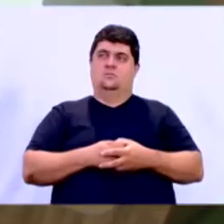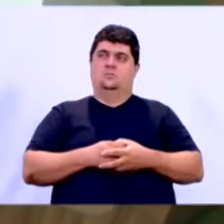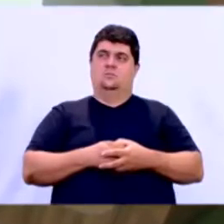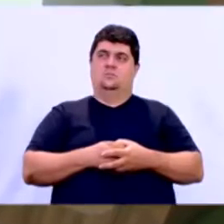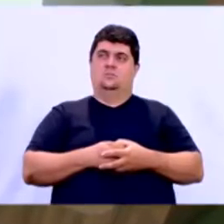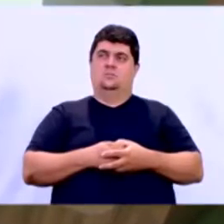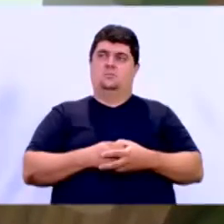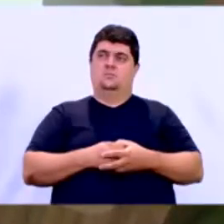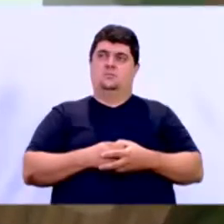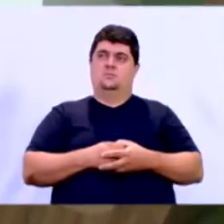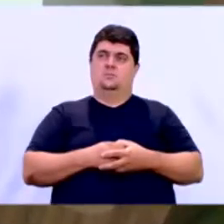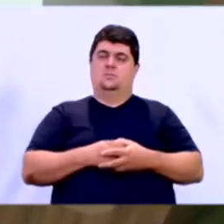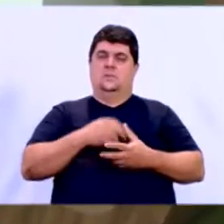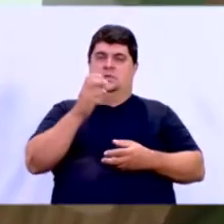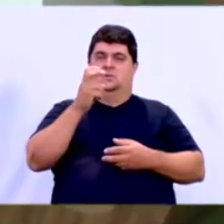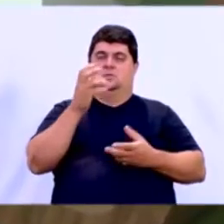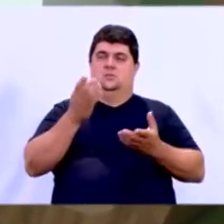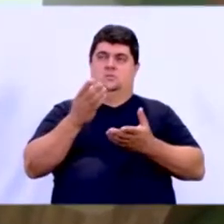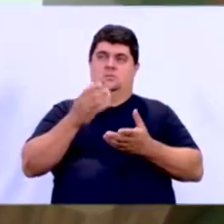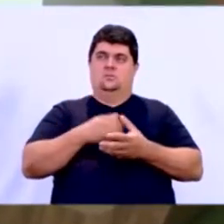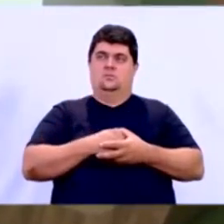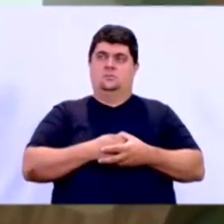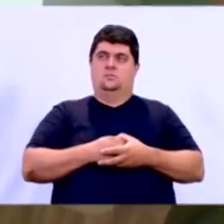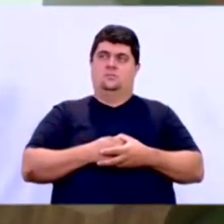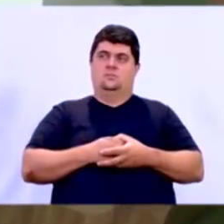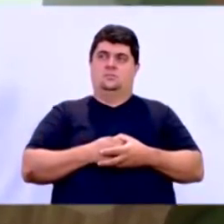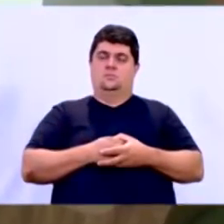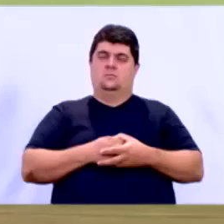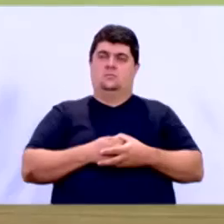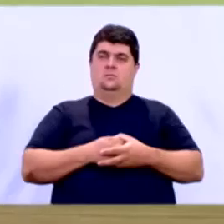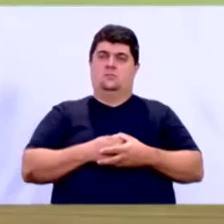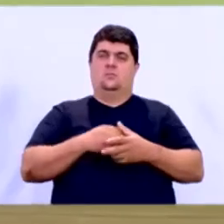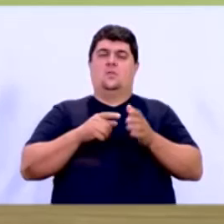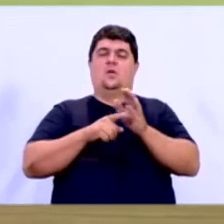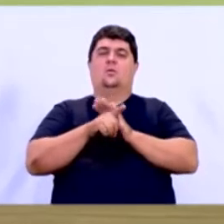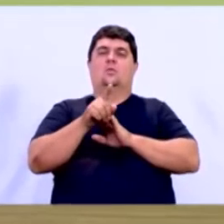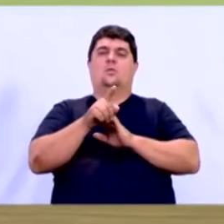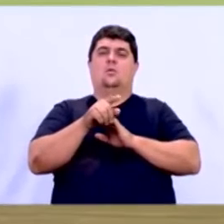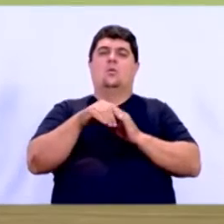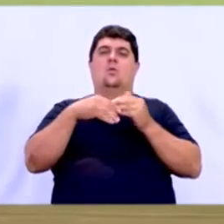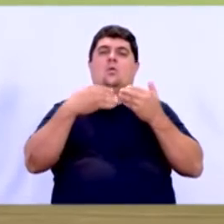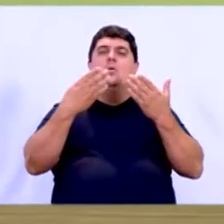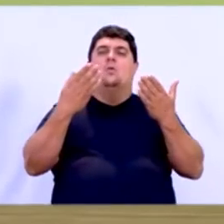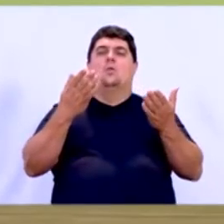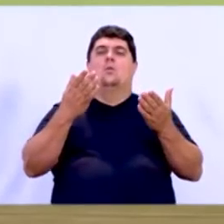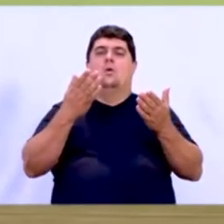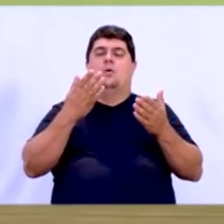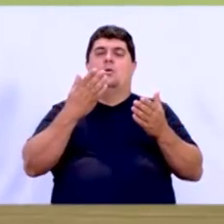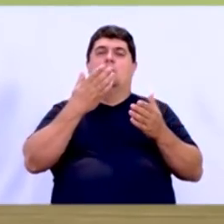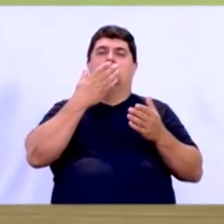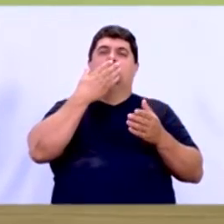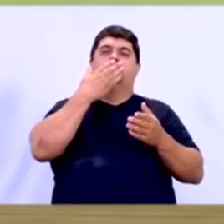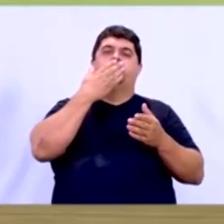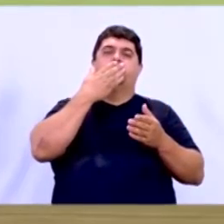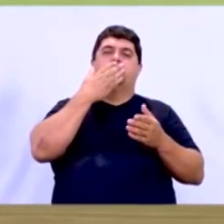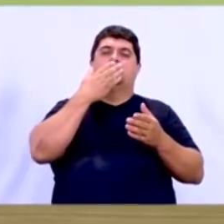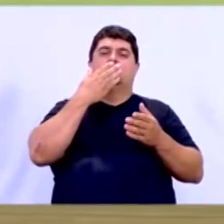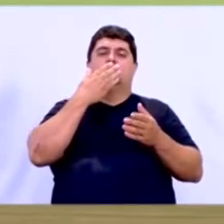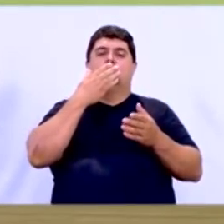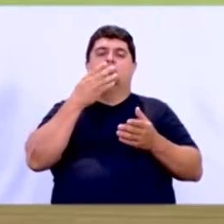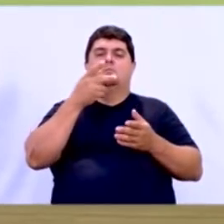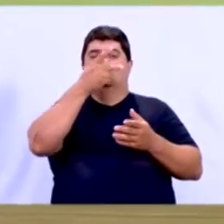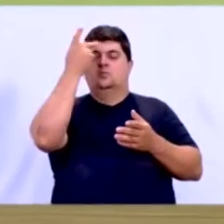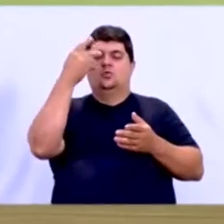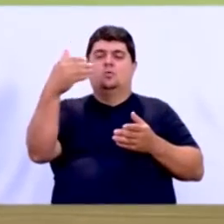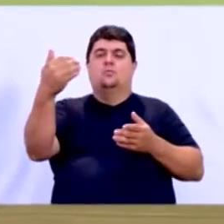opções. Vamos para 5, gente? Então, vamos lá. Na questão 5, nós perguntamos quais serão as formas de atender as necessidades do cliente. Então,